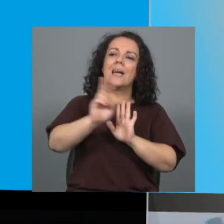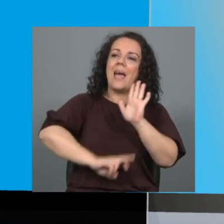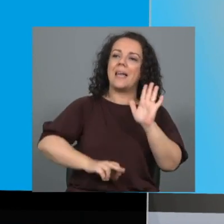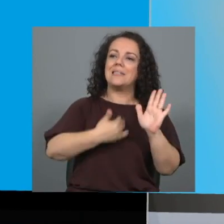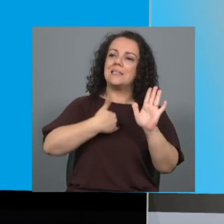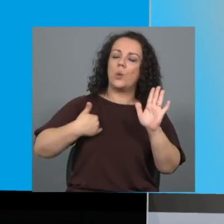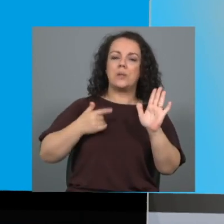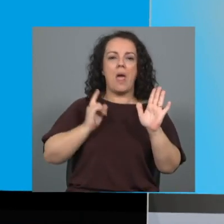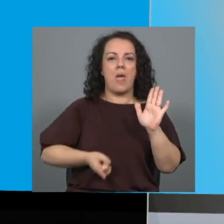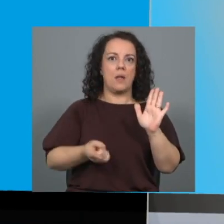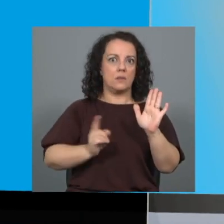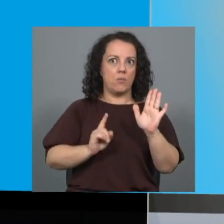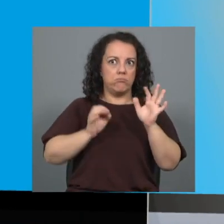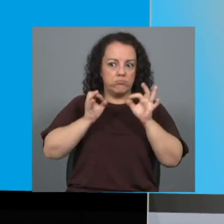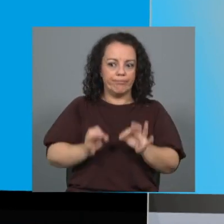é uma questão